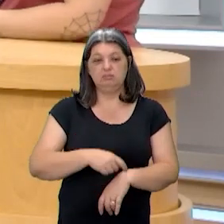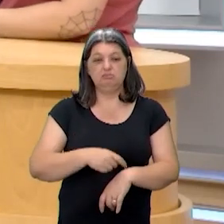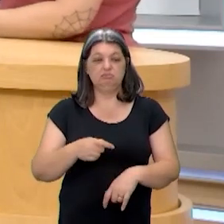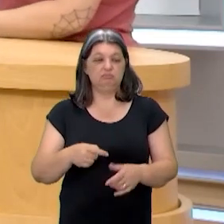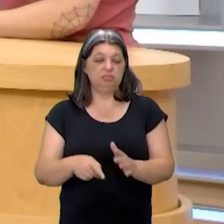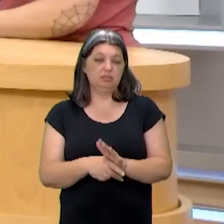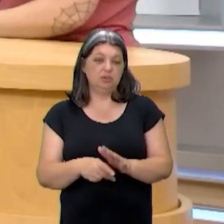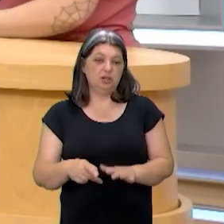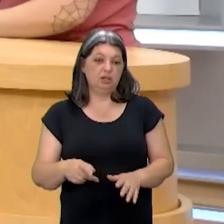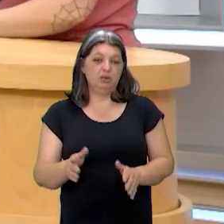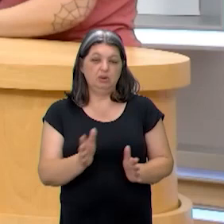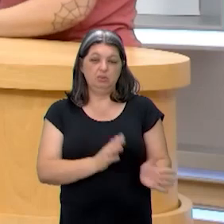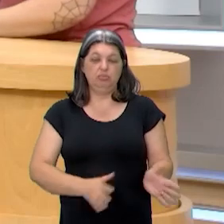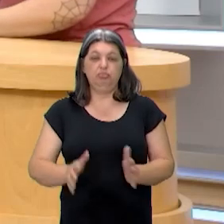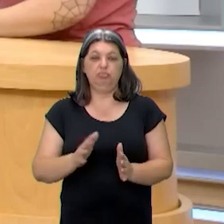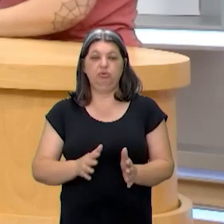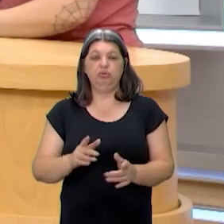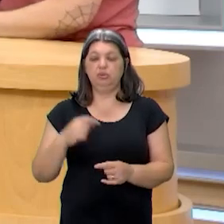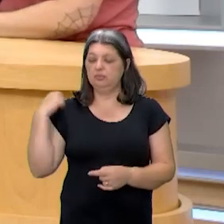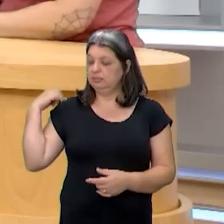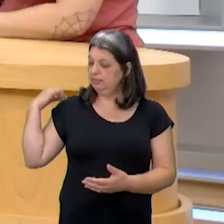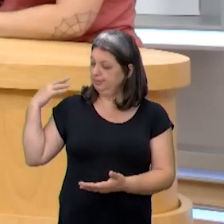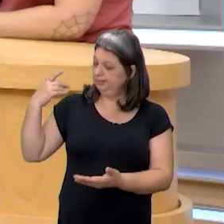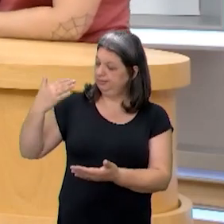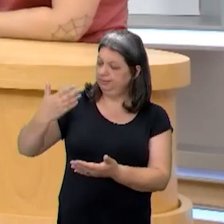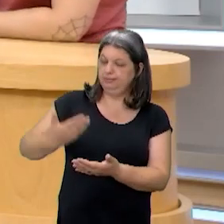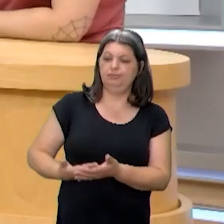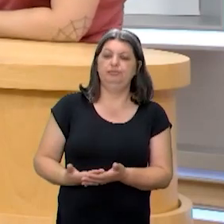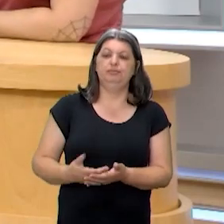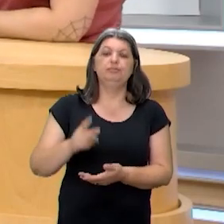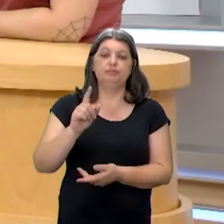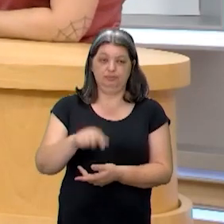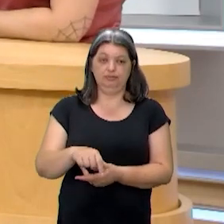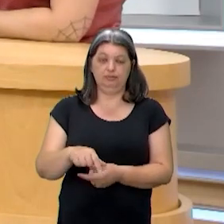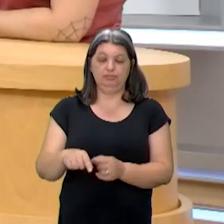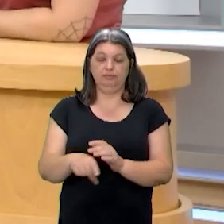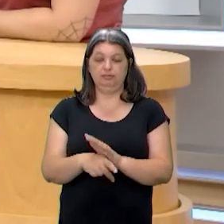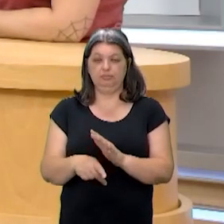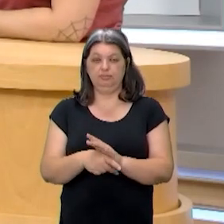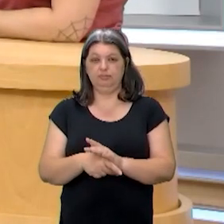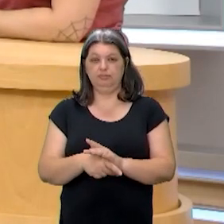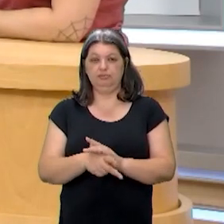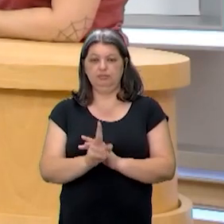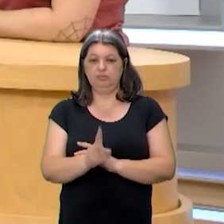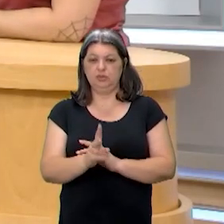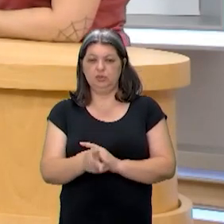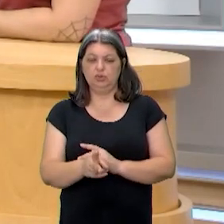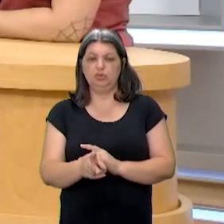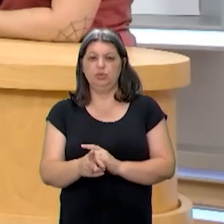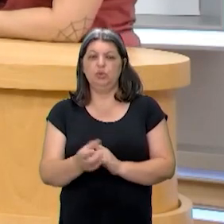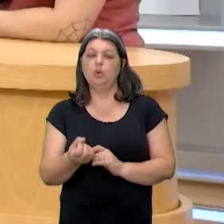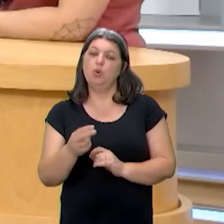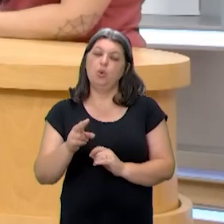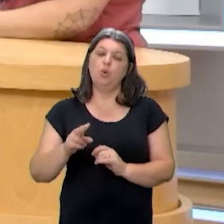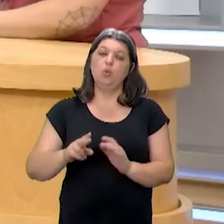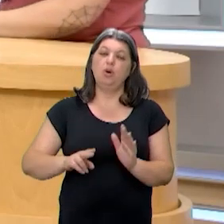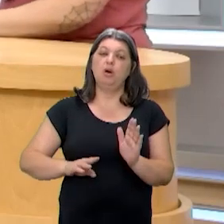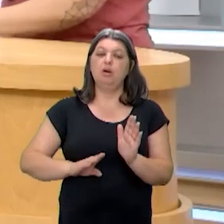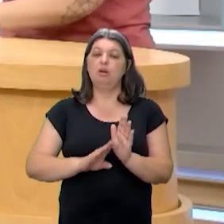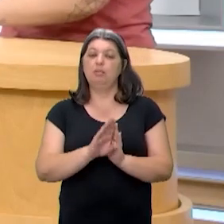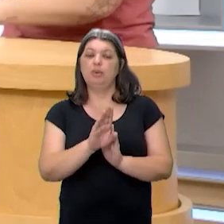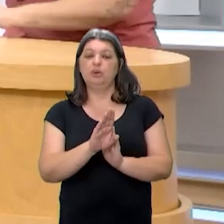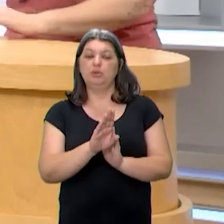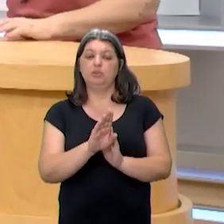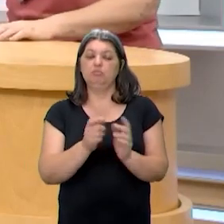mecânicas. Conta pra galera, ao longo do tempo, essa automação se manteve, diminuiu ou aumentou